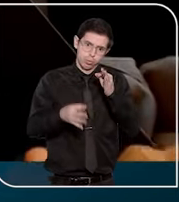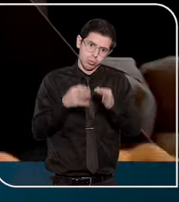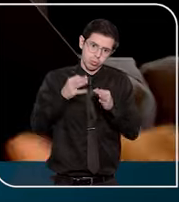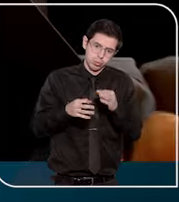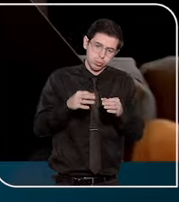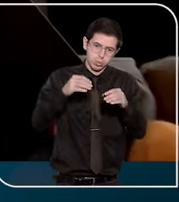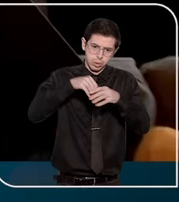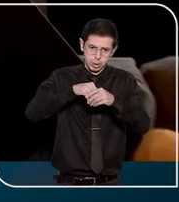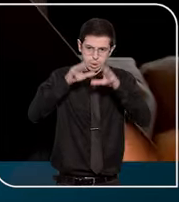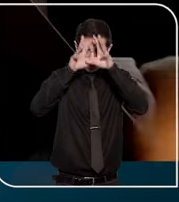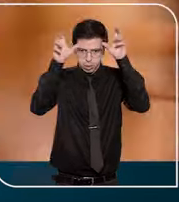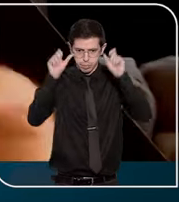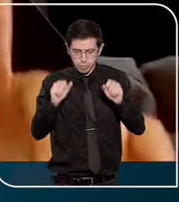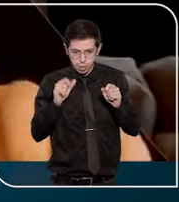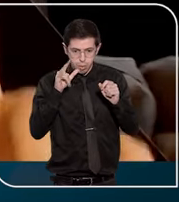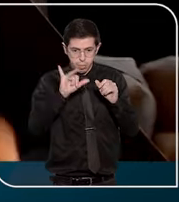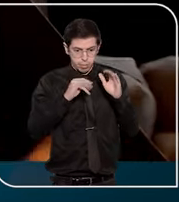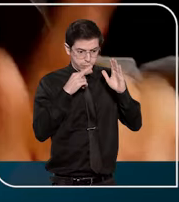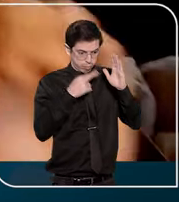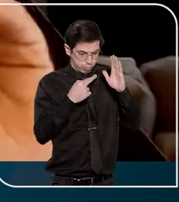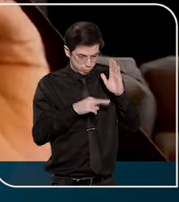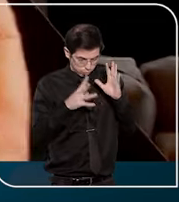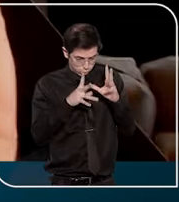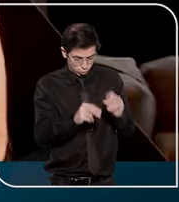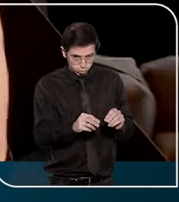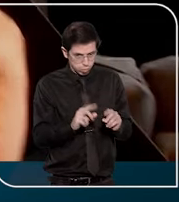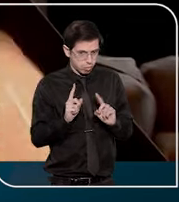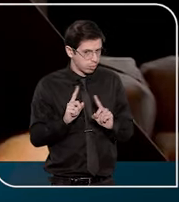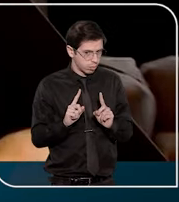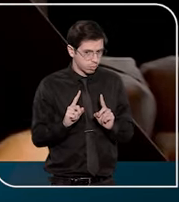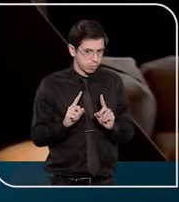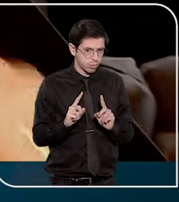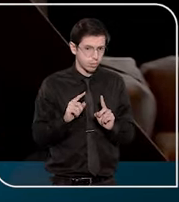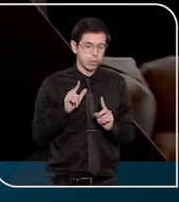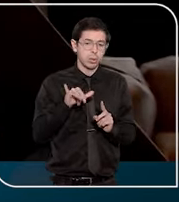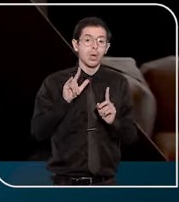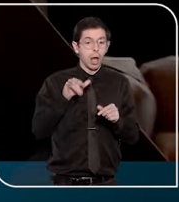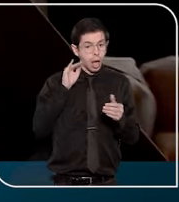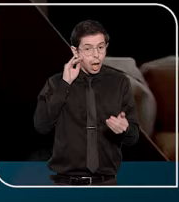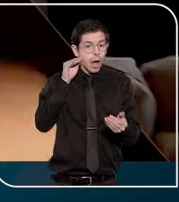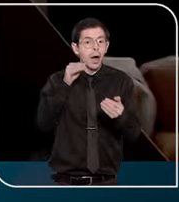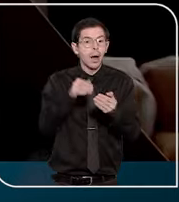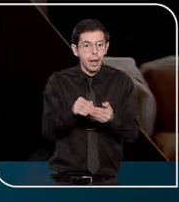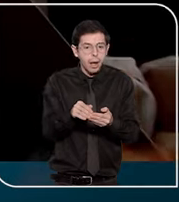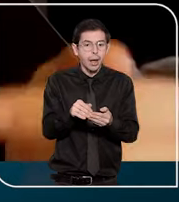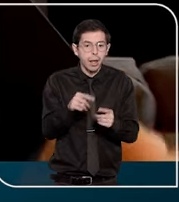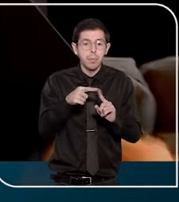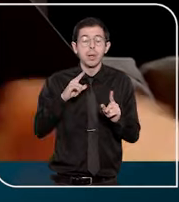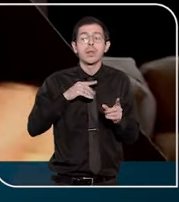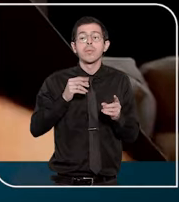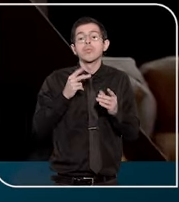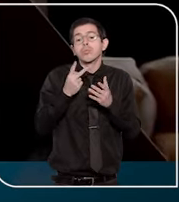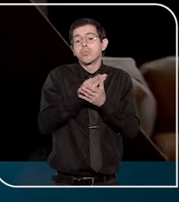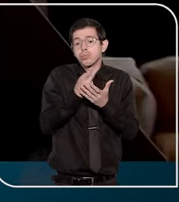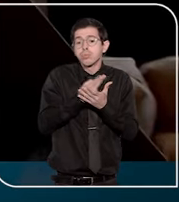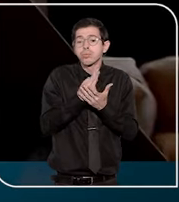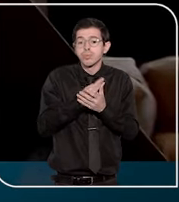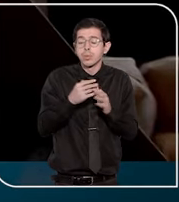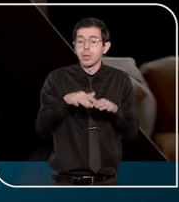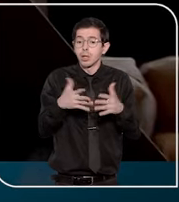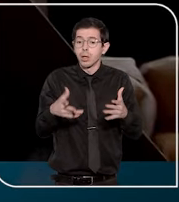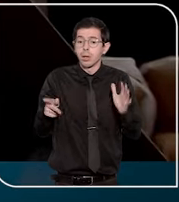apreciam devidamente todos os argumentos. Não. Isso é uma meta, mas há muitos erros, tanto é que o